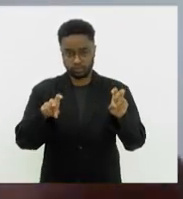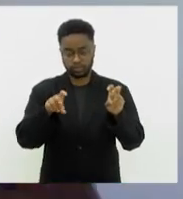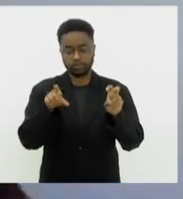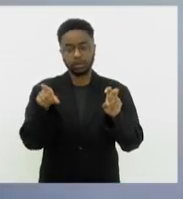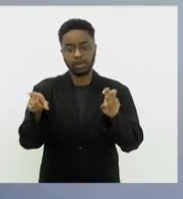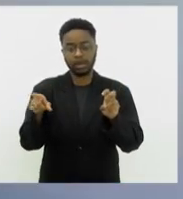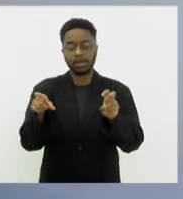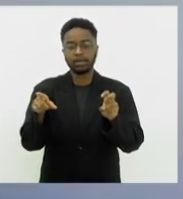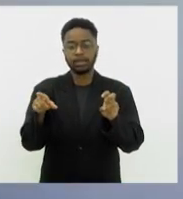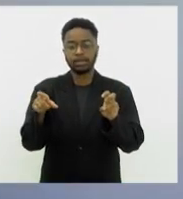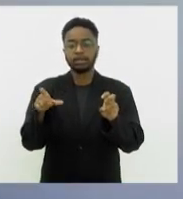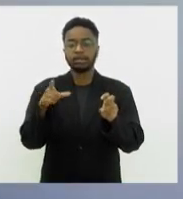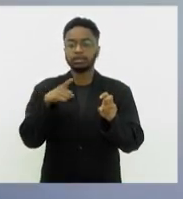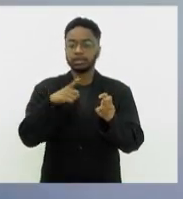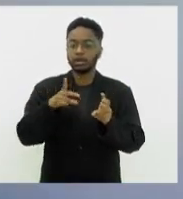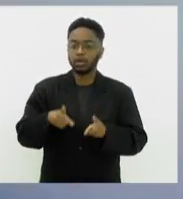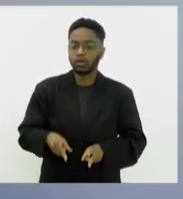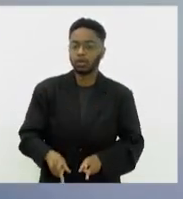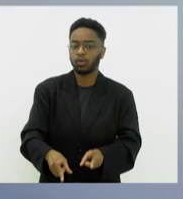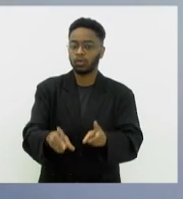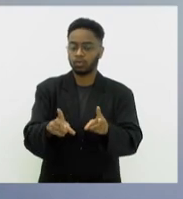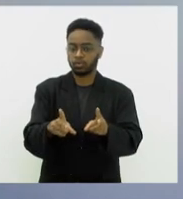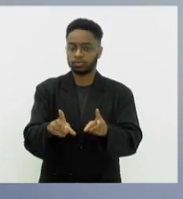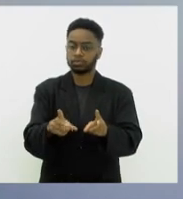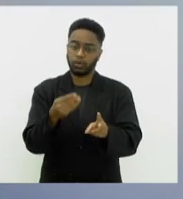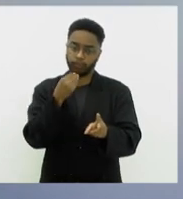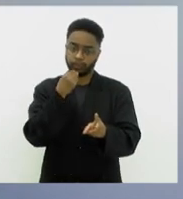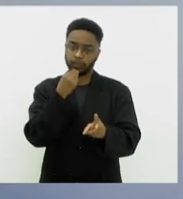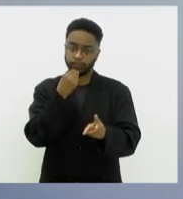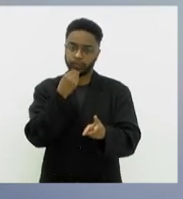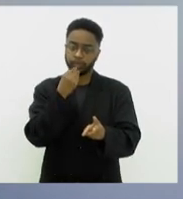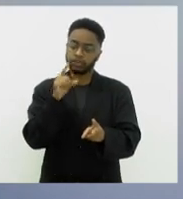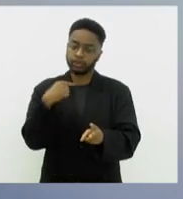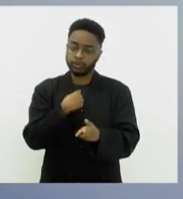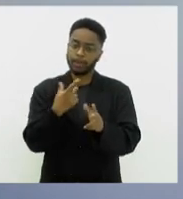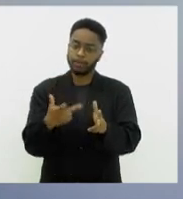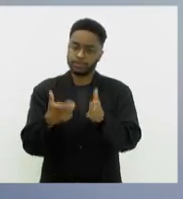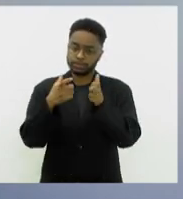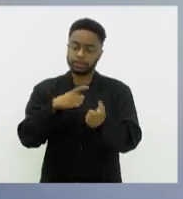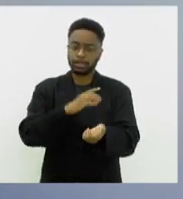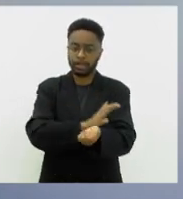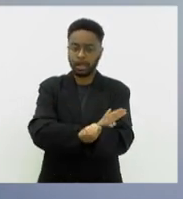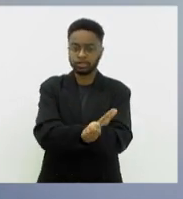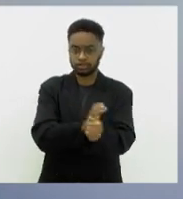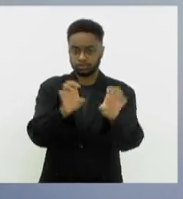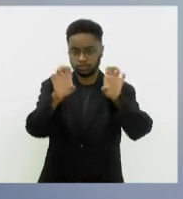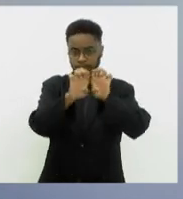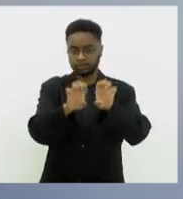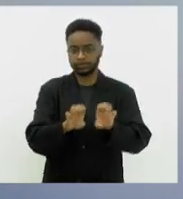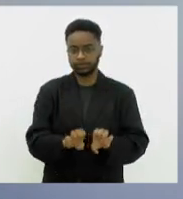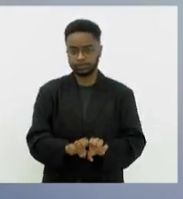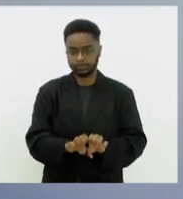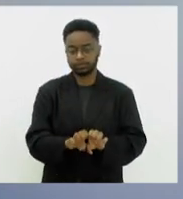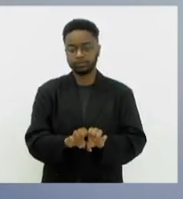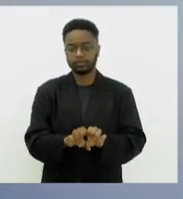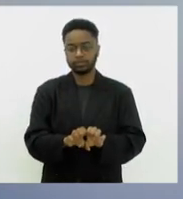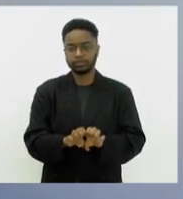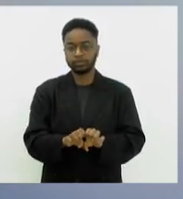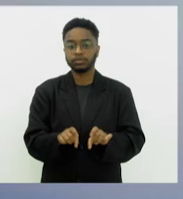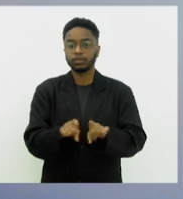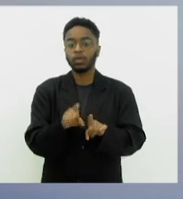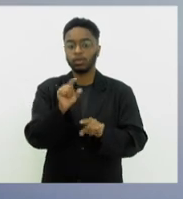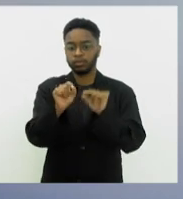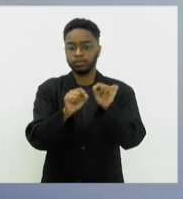considerando a continuidade Evidente flagrante do racismo estrutural de tudo que a senhora colocou